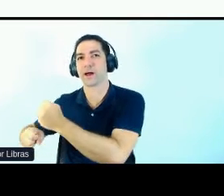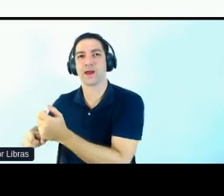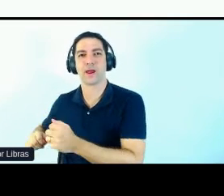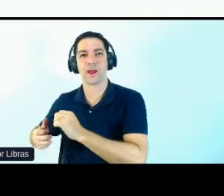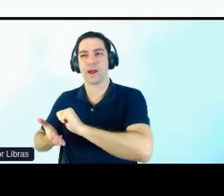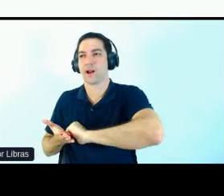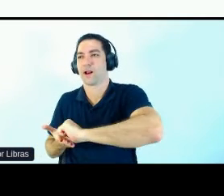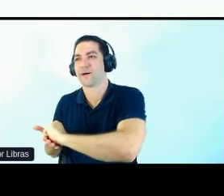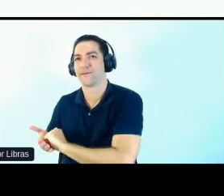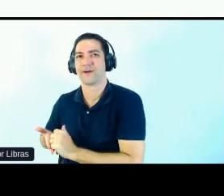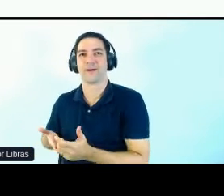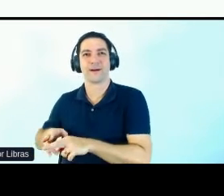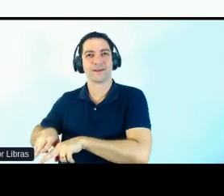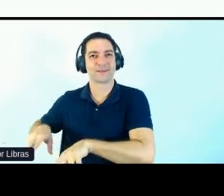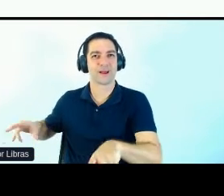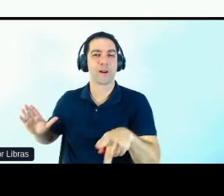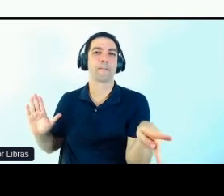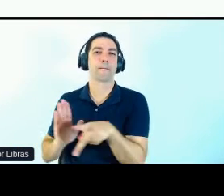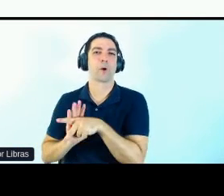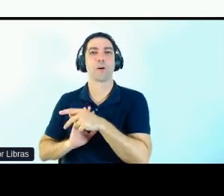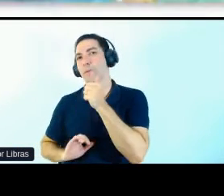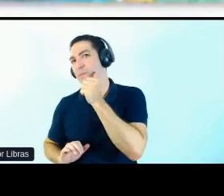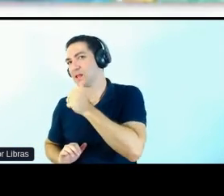brutos são coisas de menino.